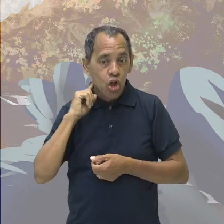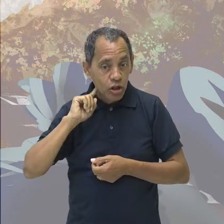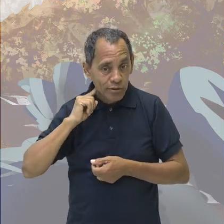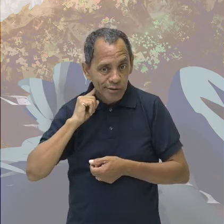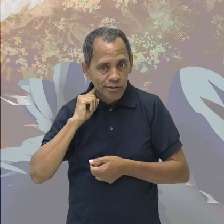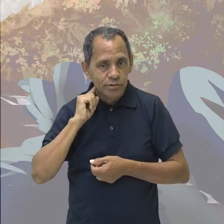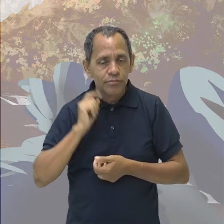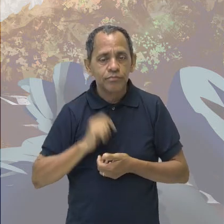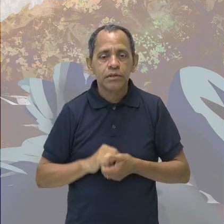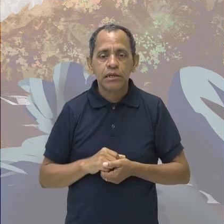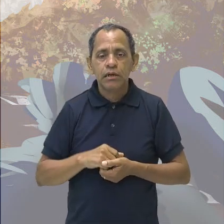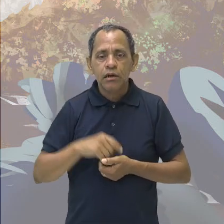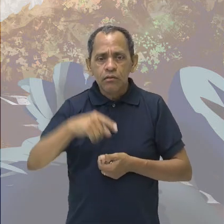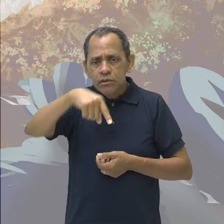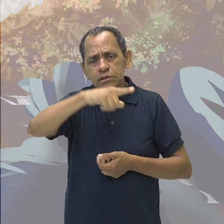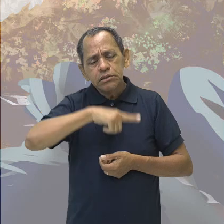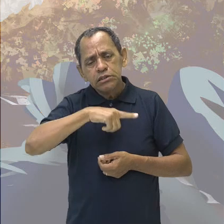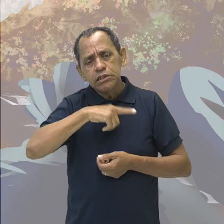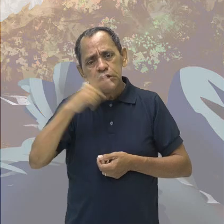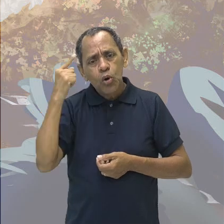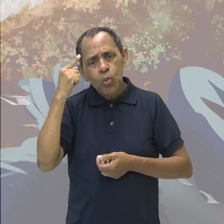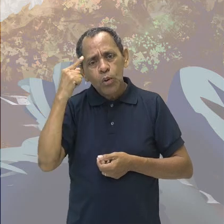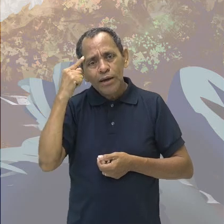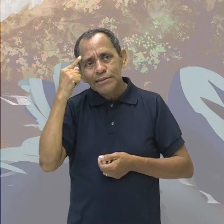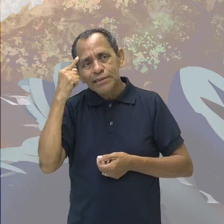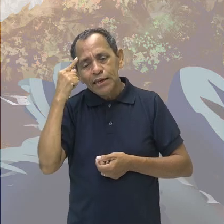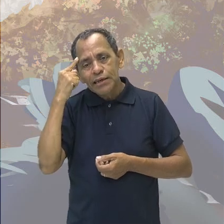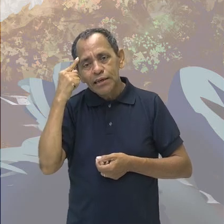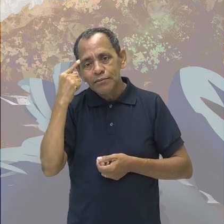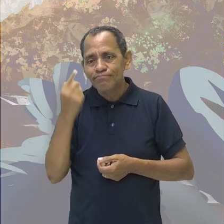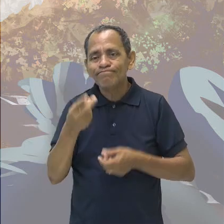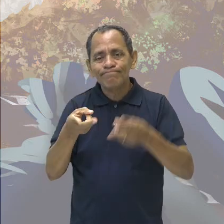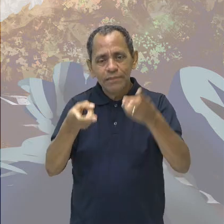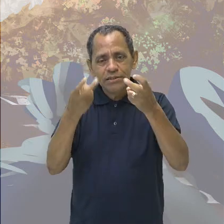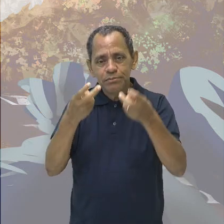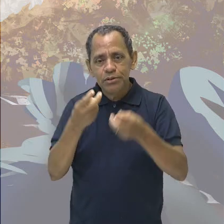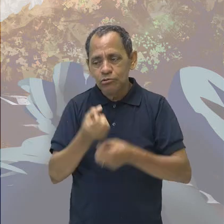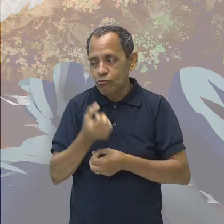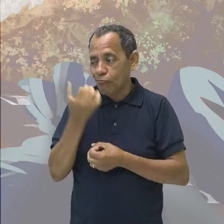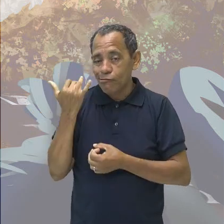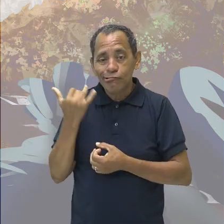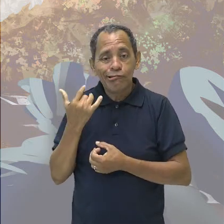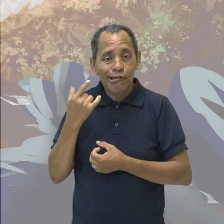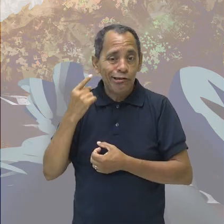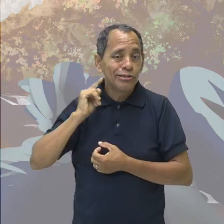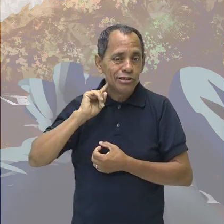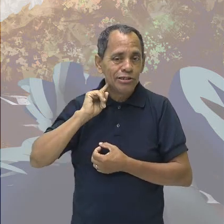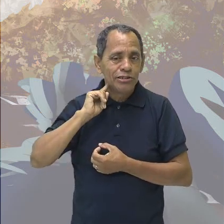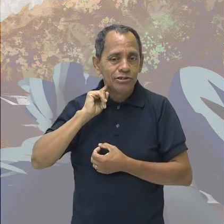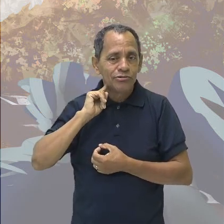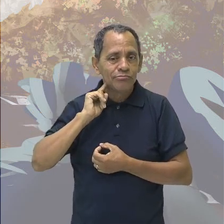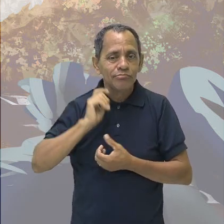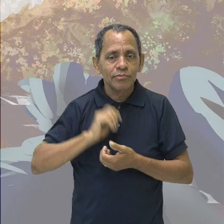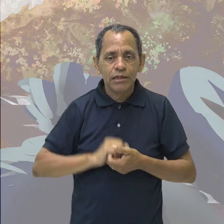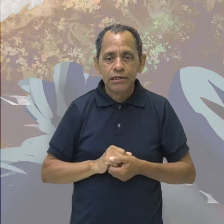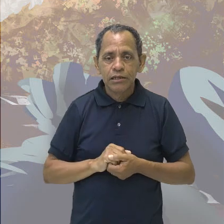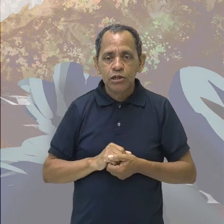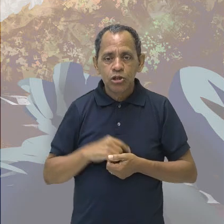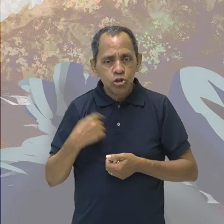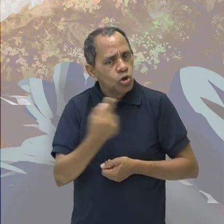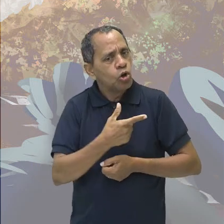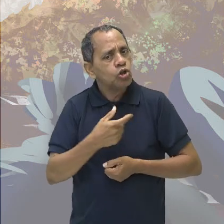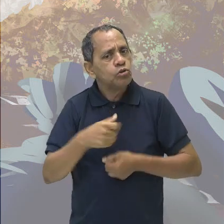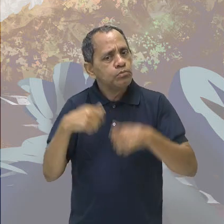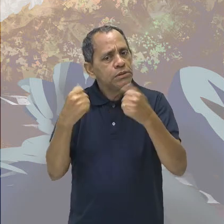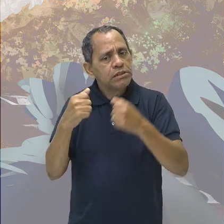você ter uma ideia, olha a quantidade de lixo que nós temos aqui. A gente tem que pensar